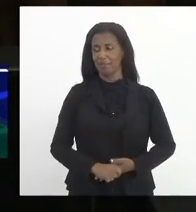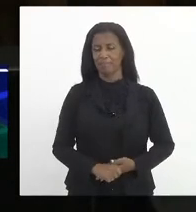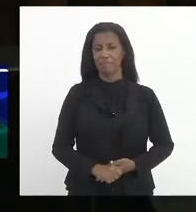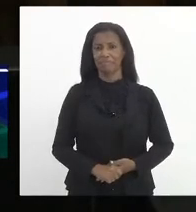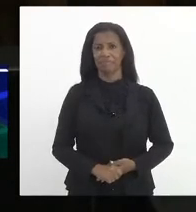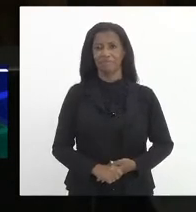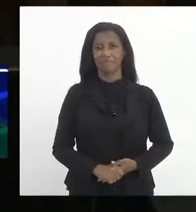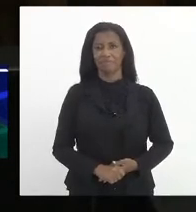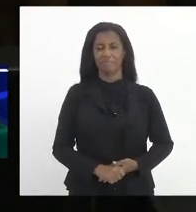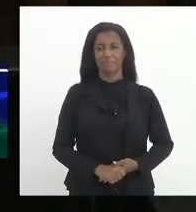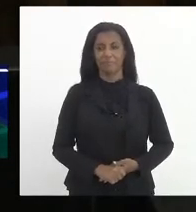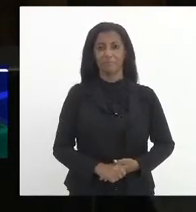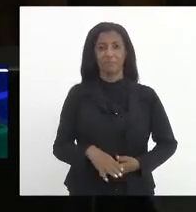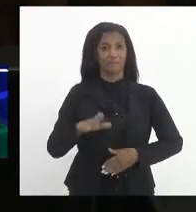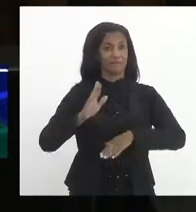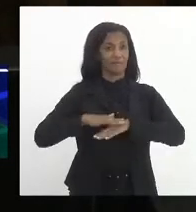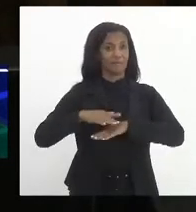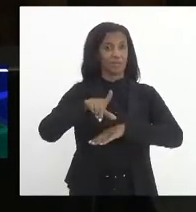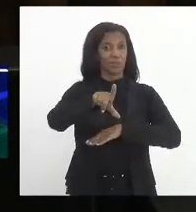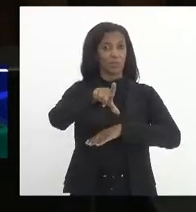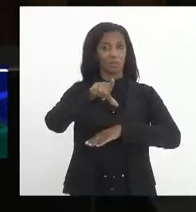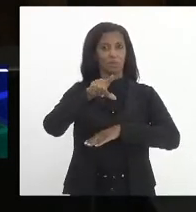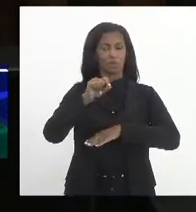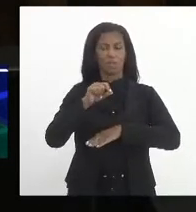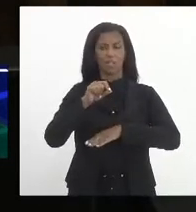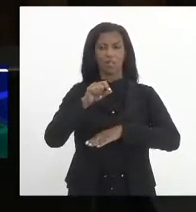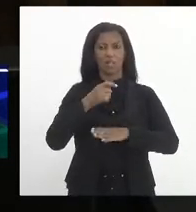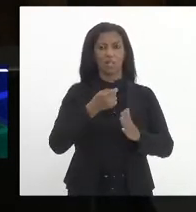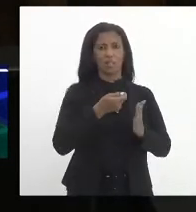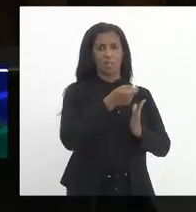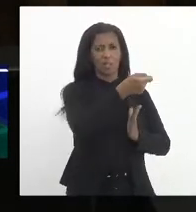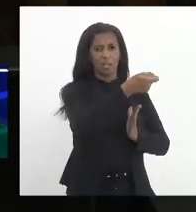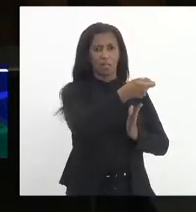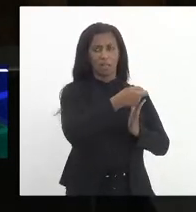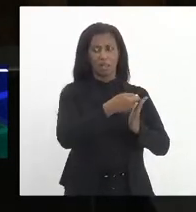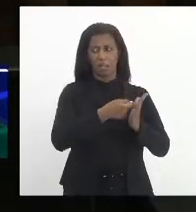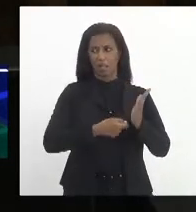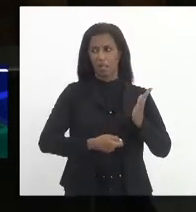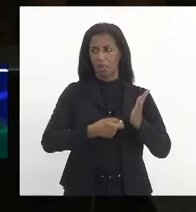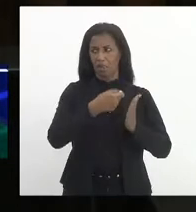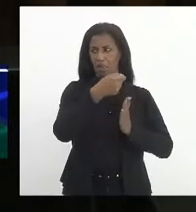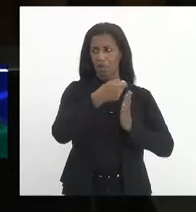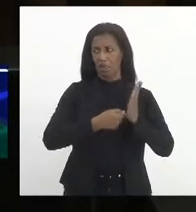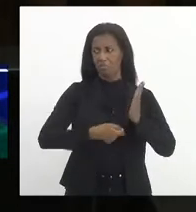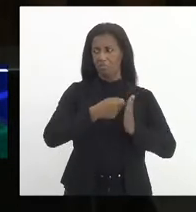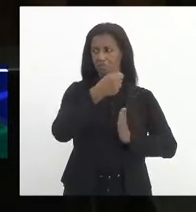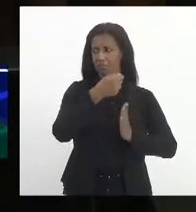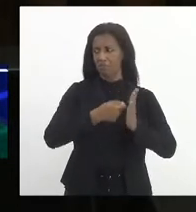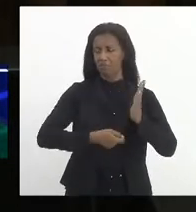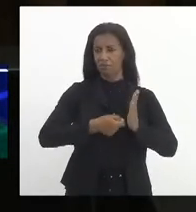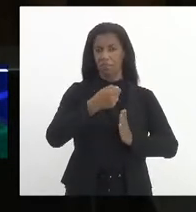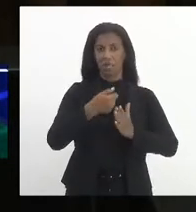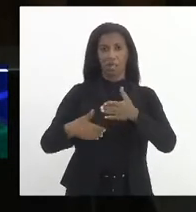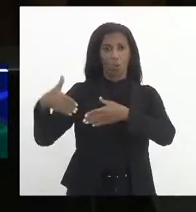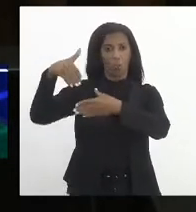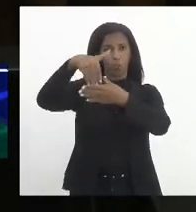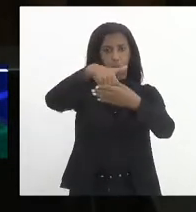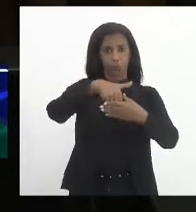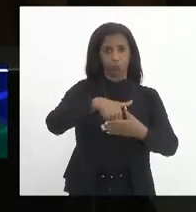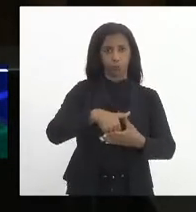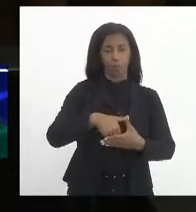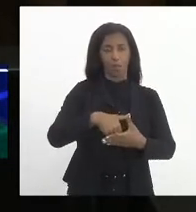seja escolhido através da lista Tríplice Eu também quero sou um defensor e trazer gente